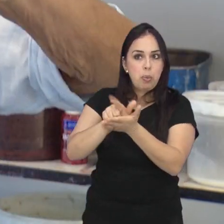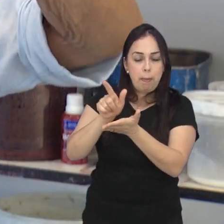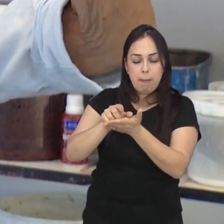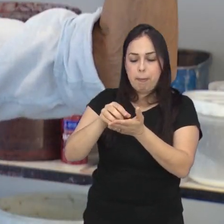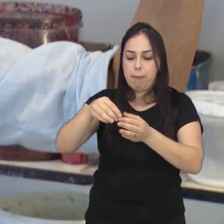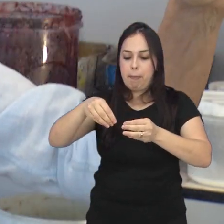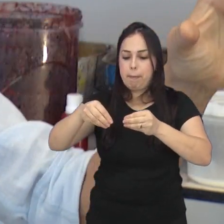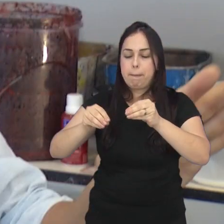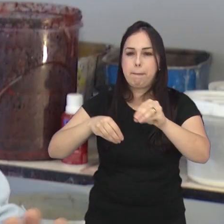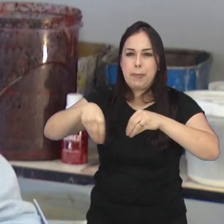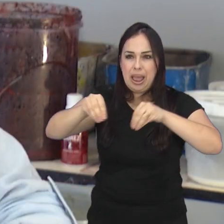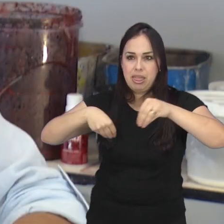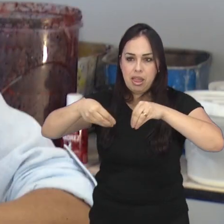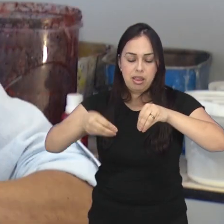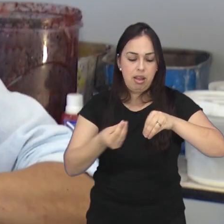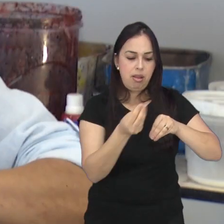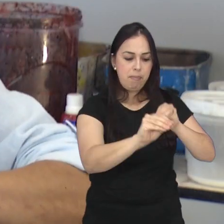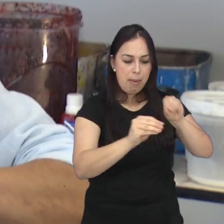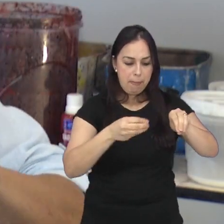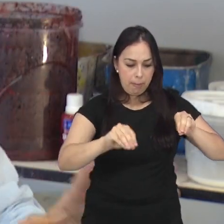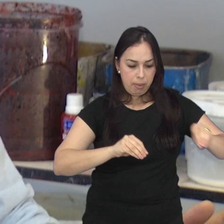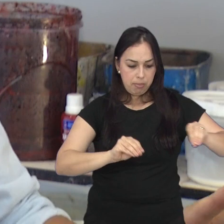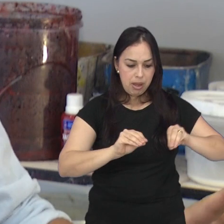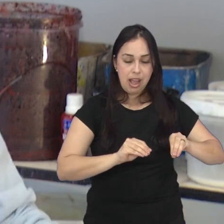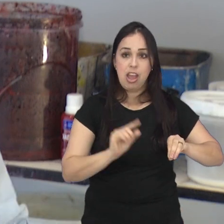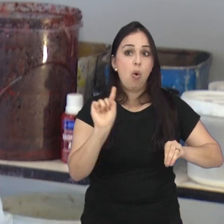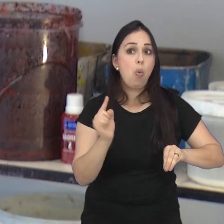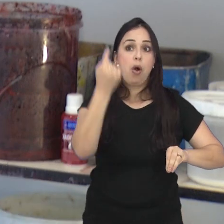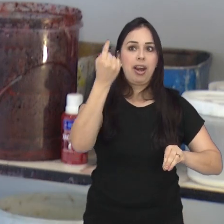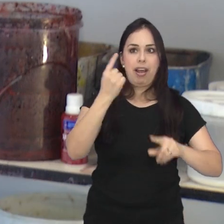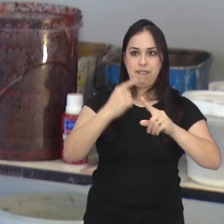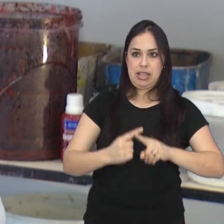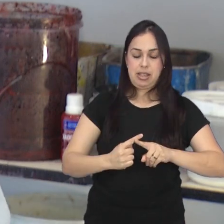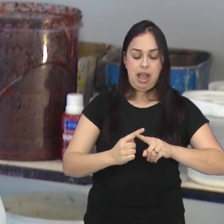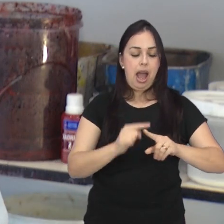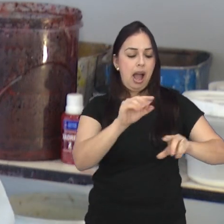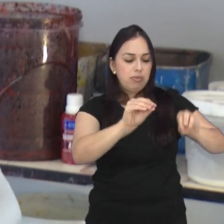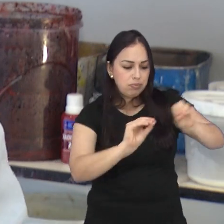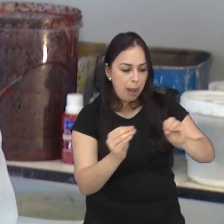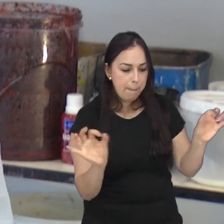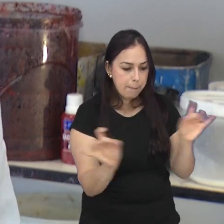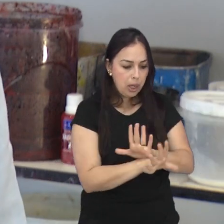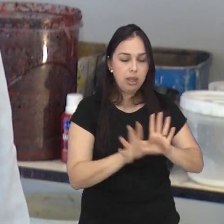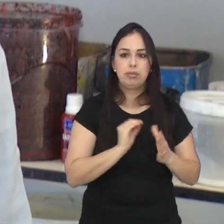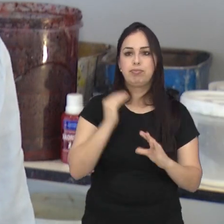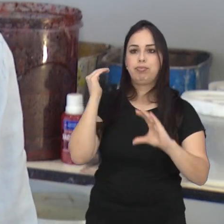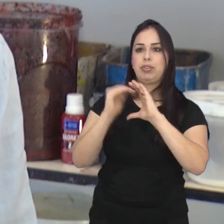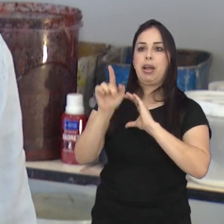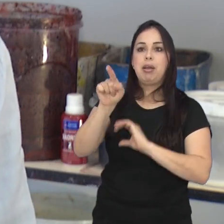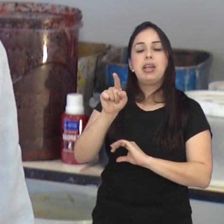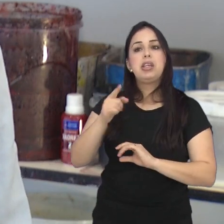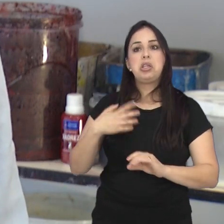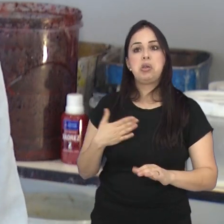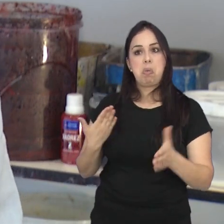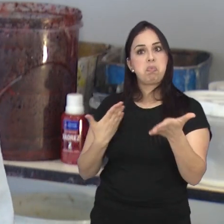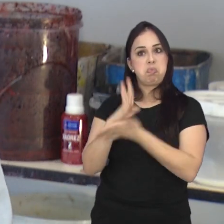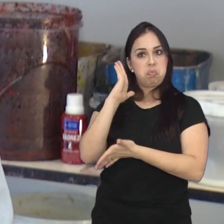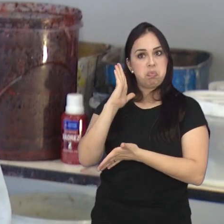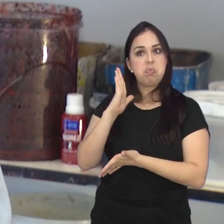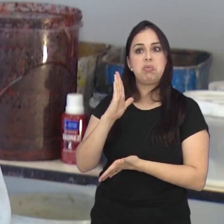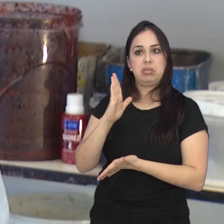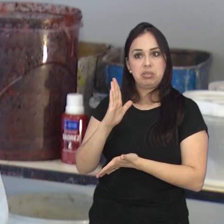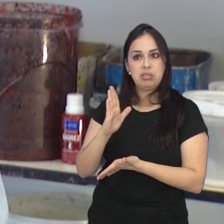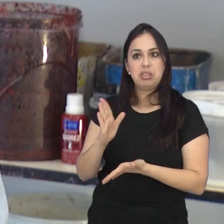né? Foi uma coisa que eu fiz uma única vez. Aí eu enviei para a Trienal e eu